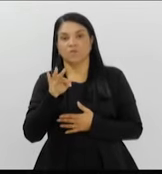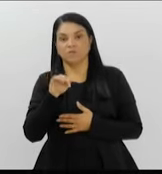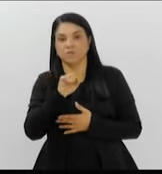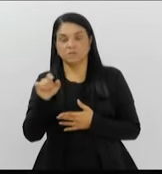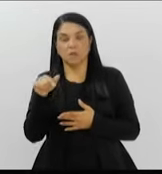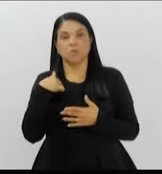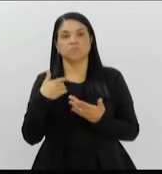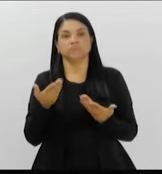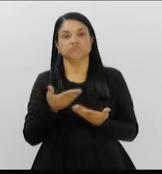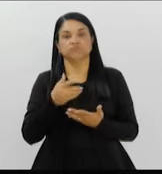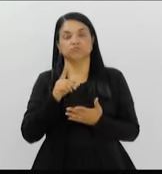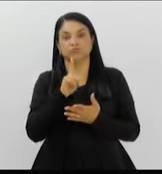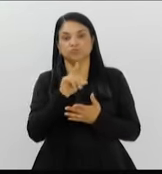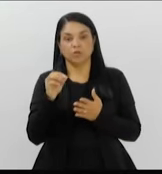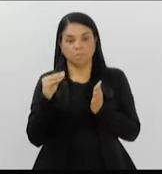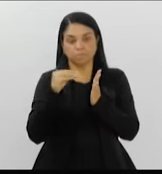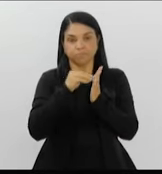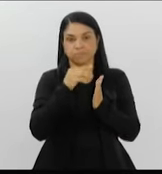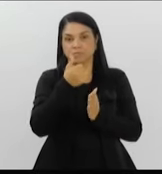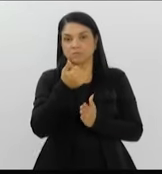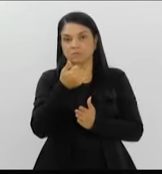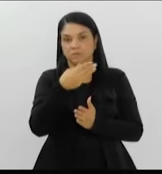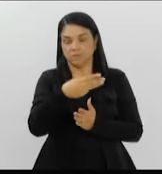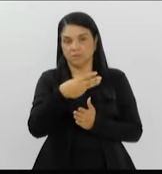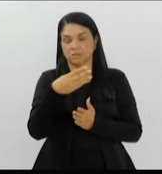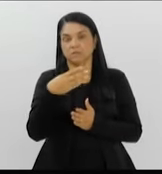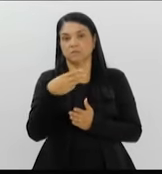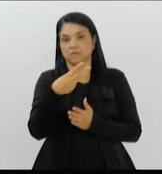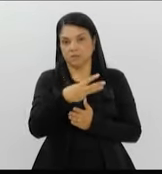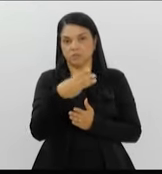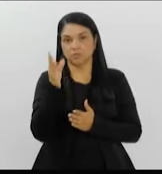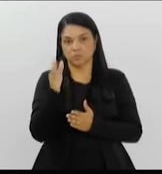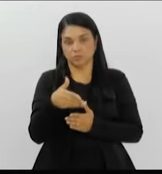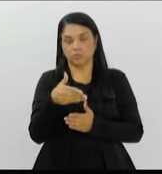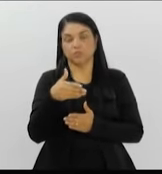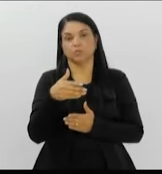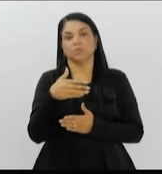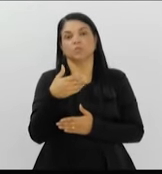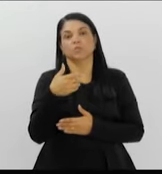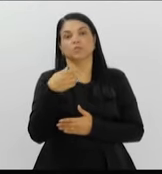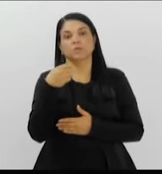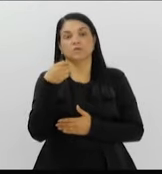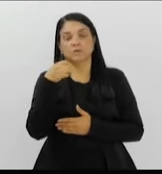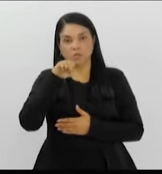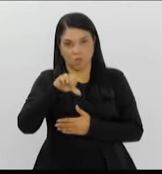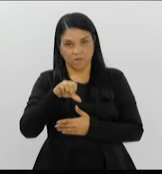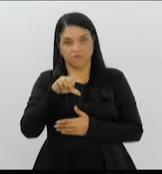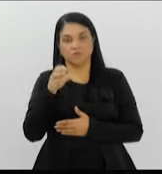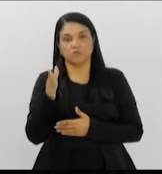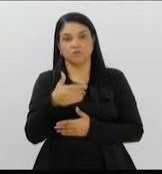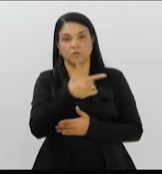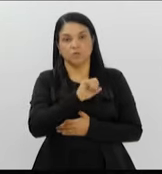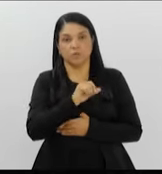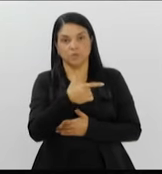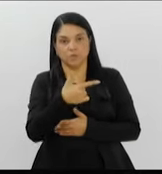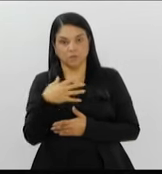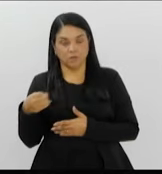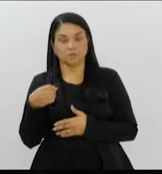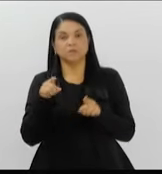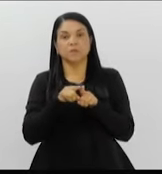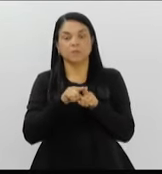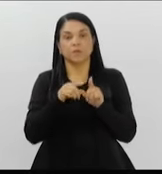do senhor Marcos Vinícius Amin Fernandes, e no decreto também do dia